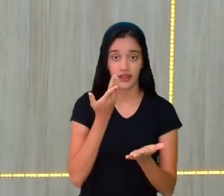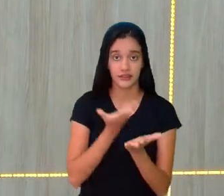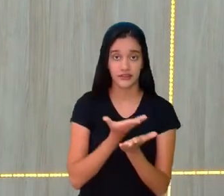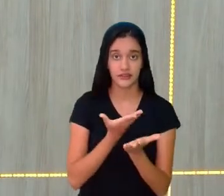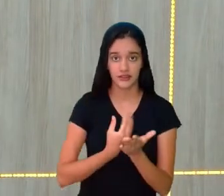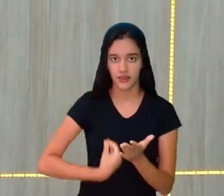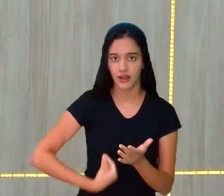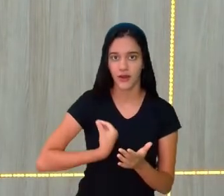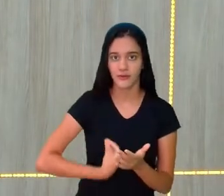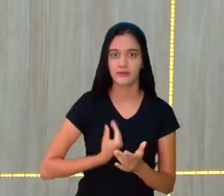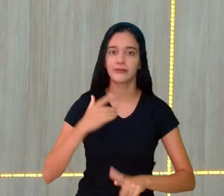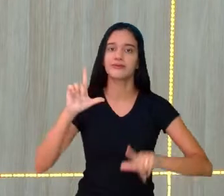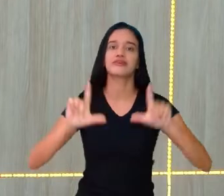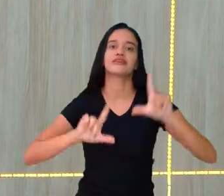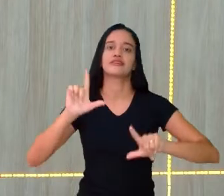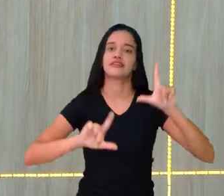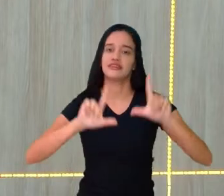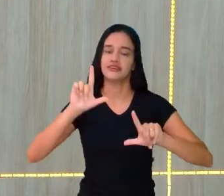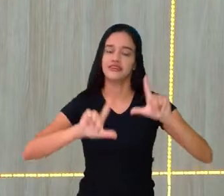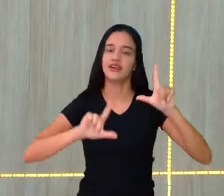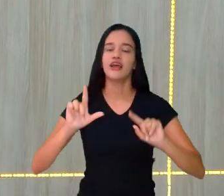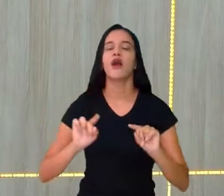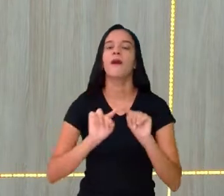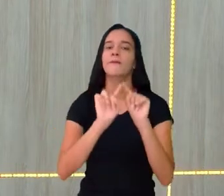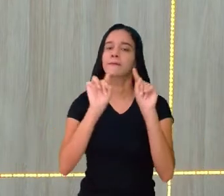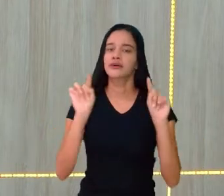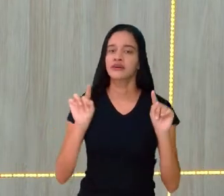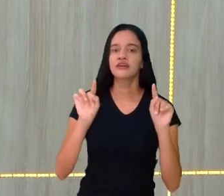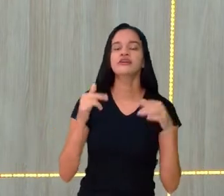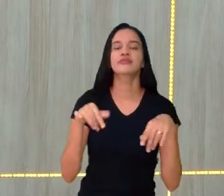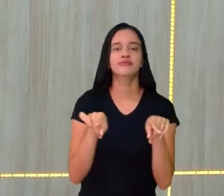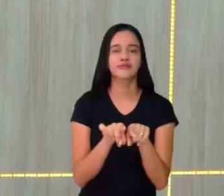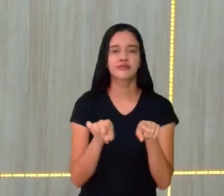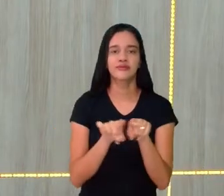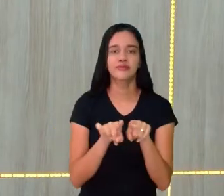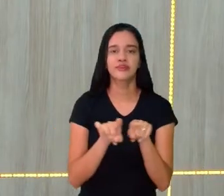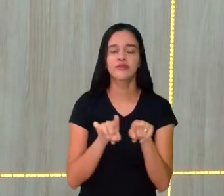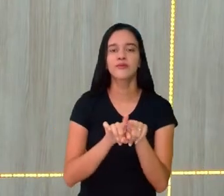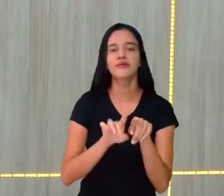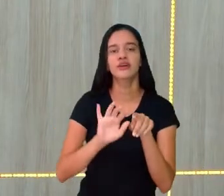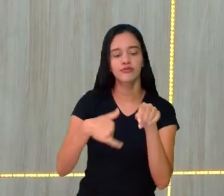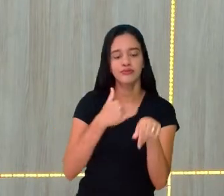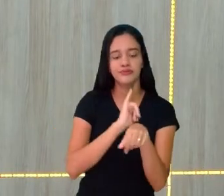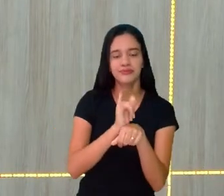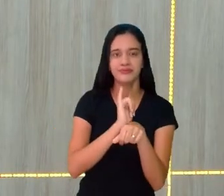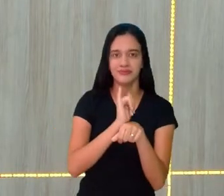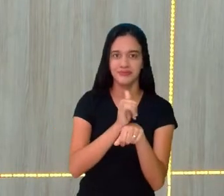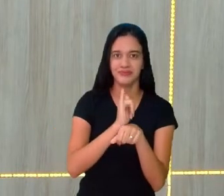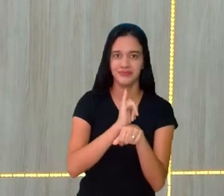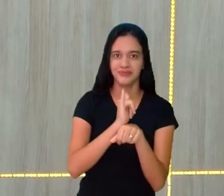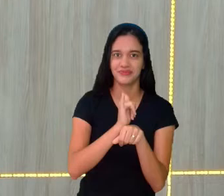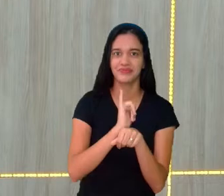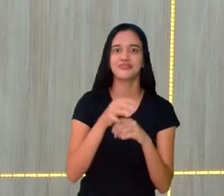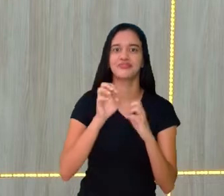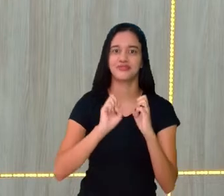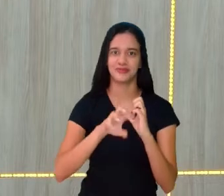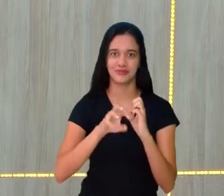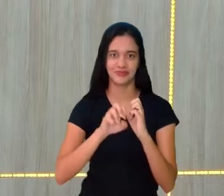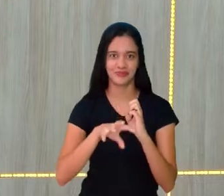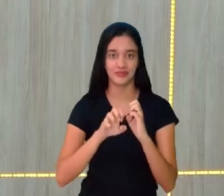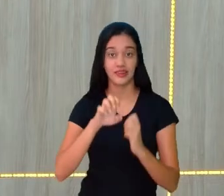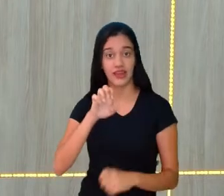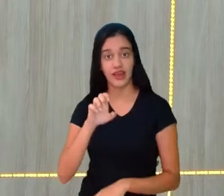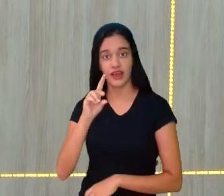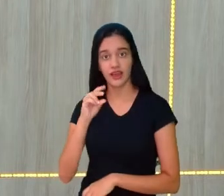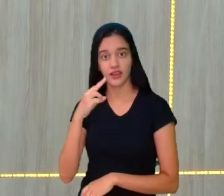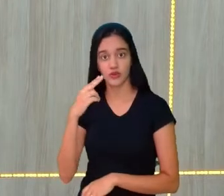ao vivo para a TV, mas elas também vão para o canal do YouTube do Educa Recife, por onde